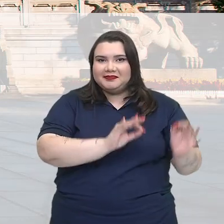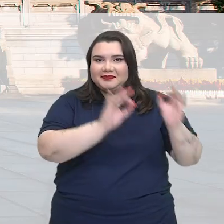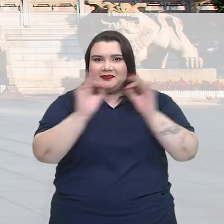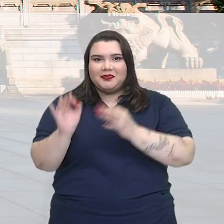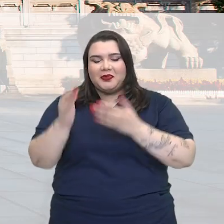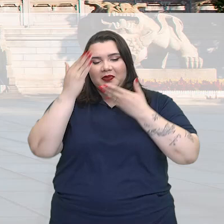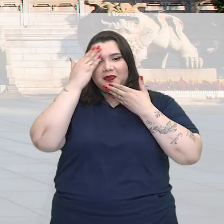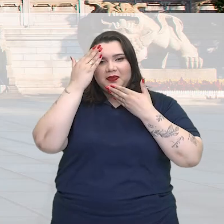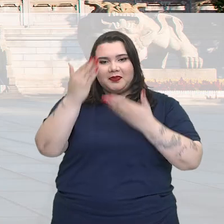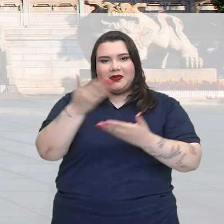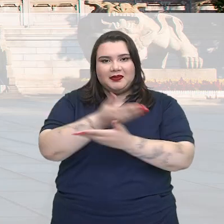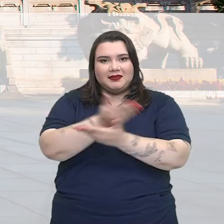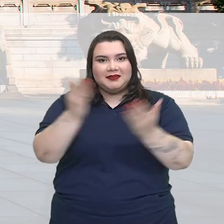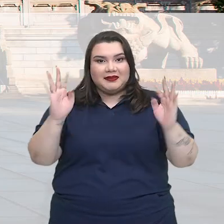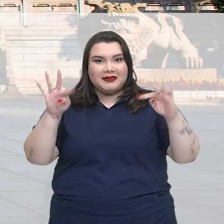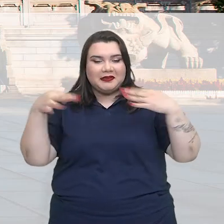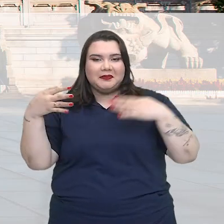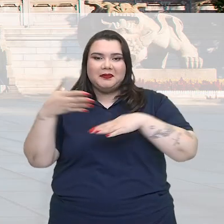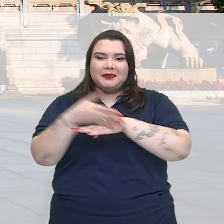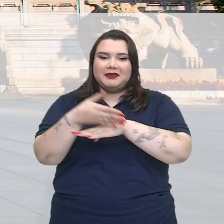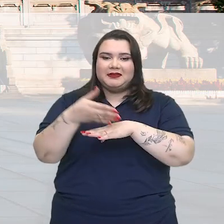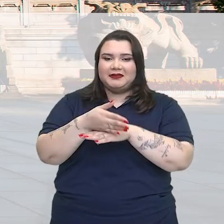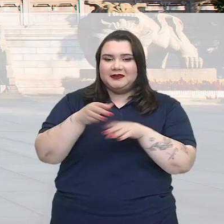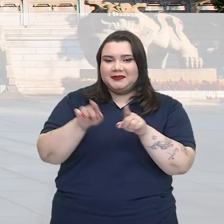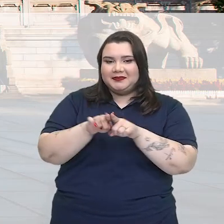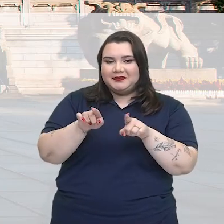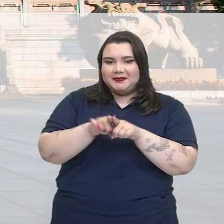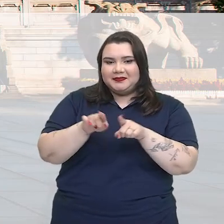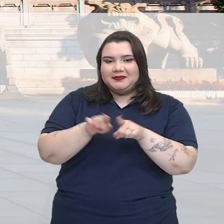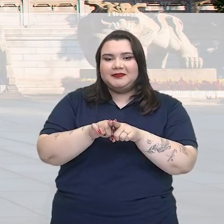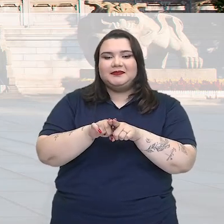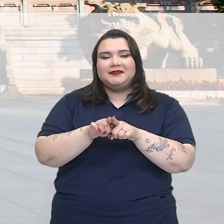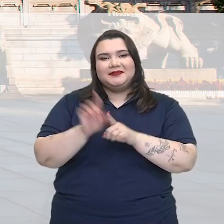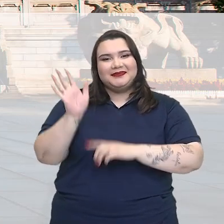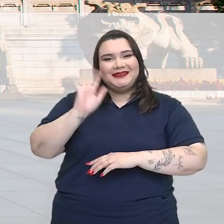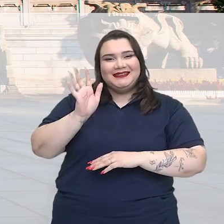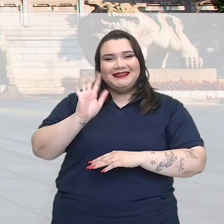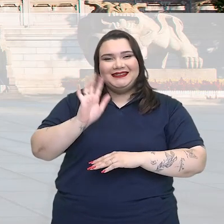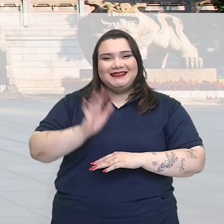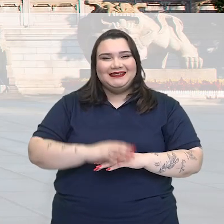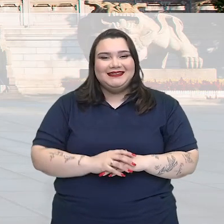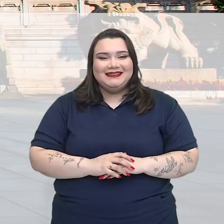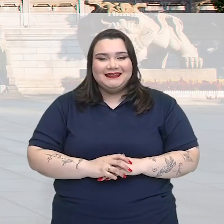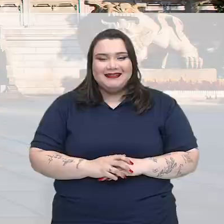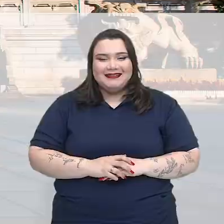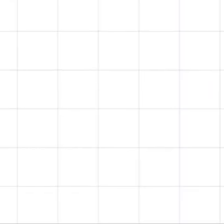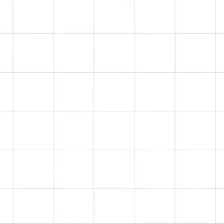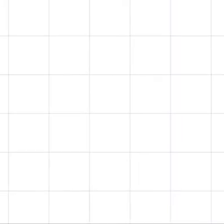agradecer a atenção e a participação de vocês e até a próxima.